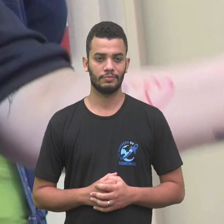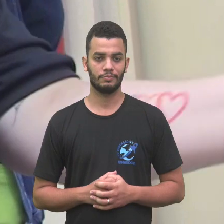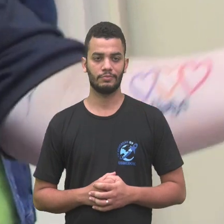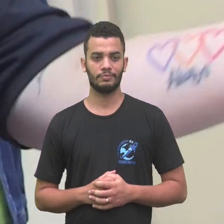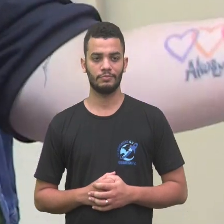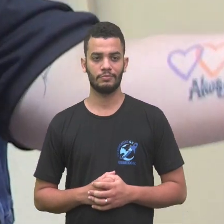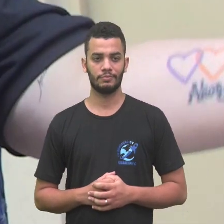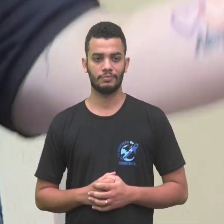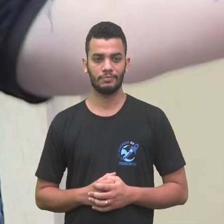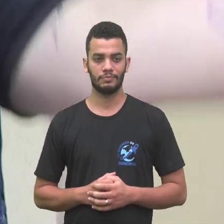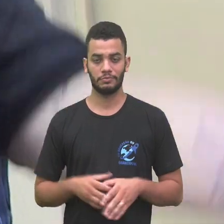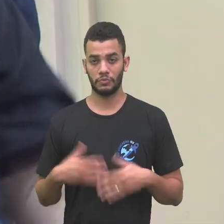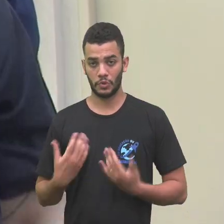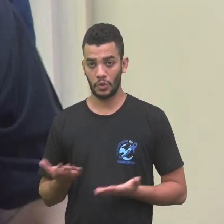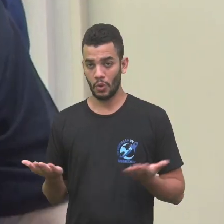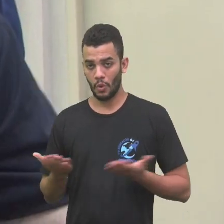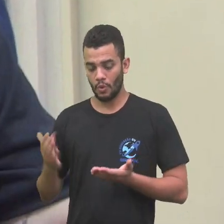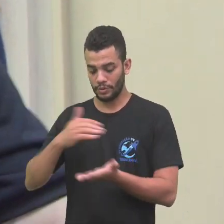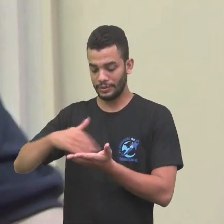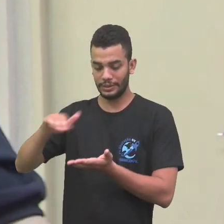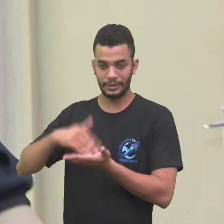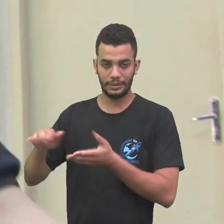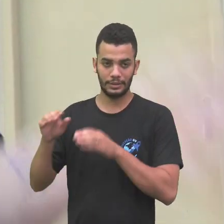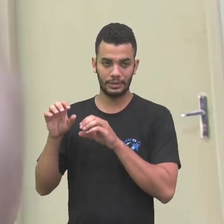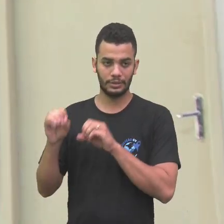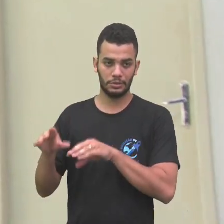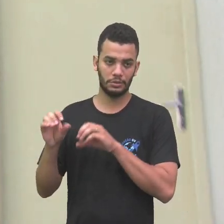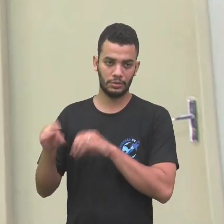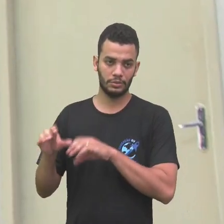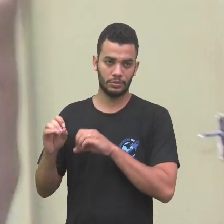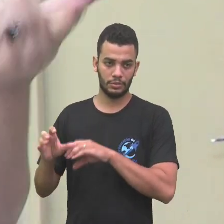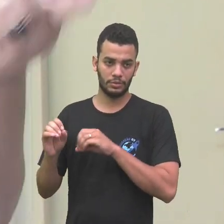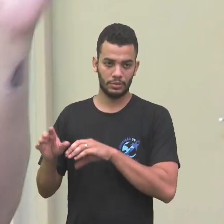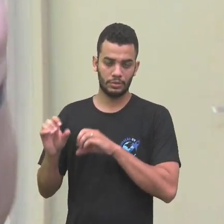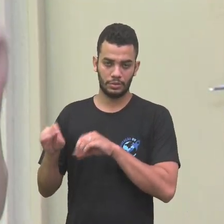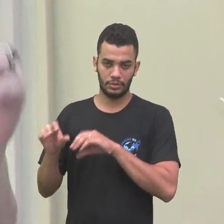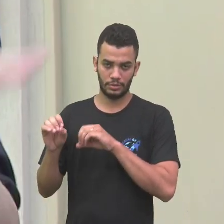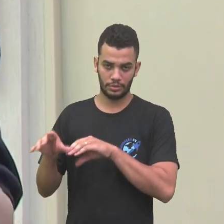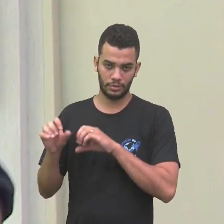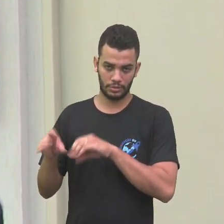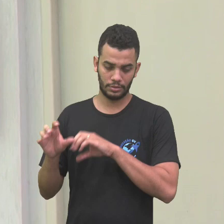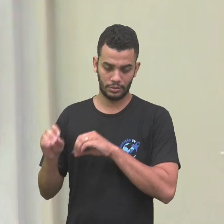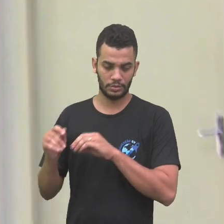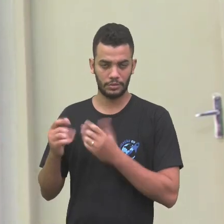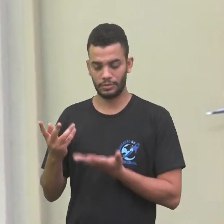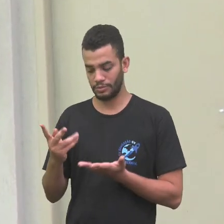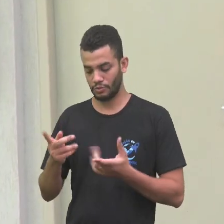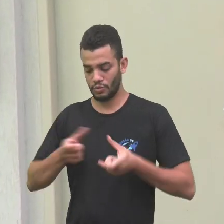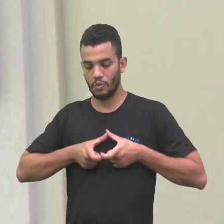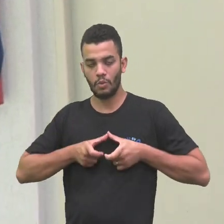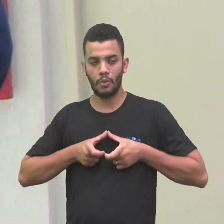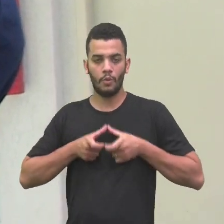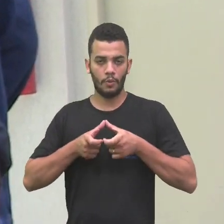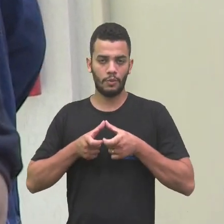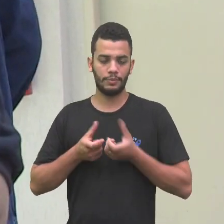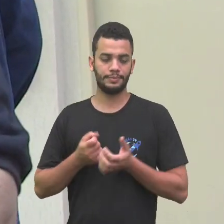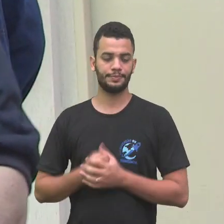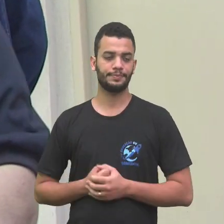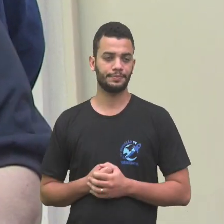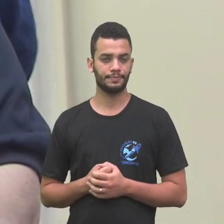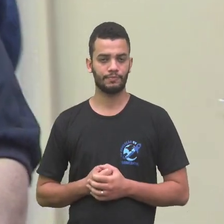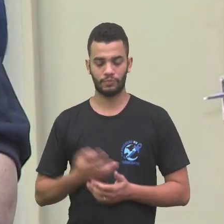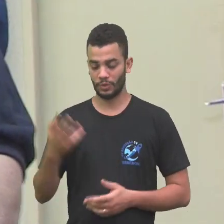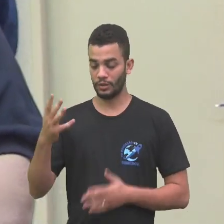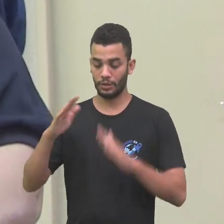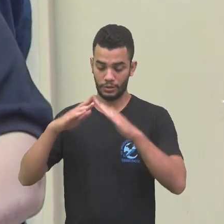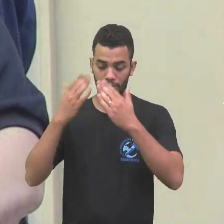Entrega a medalha pro prata, entregar. Não, o prefeito entrega de ouro, medalha de prata pro prata. Da Escola